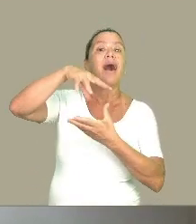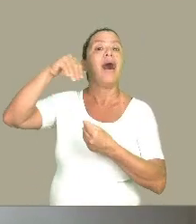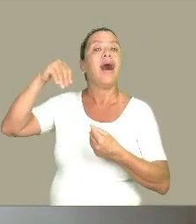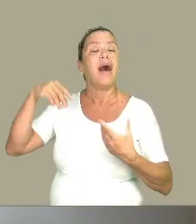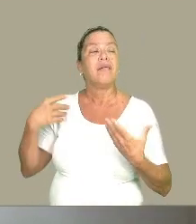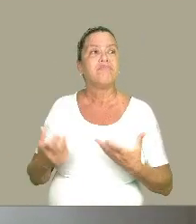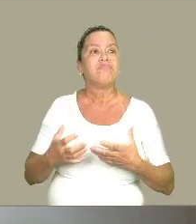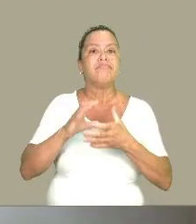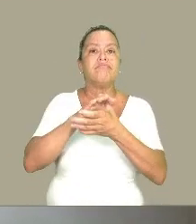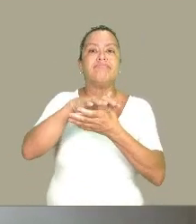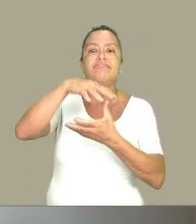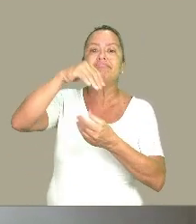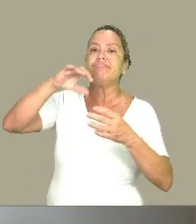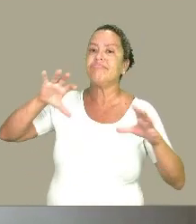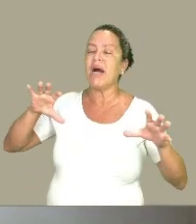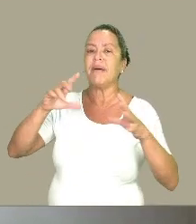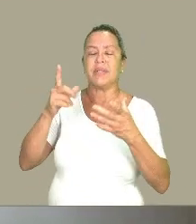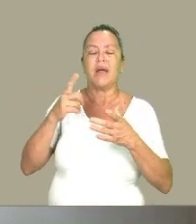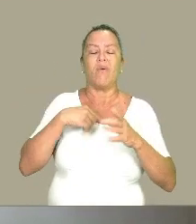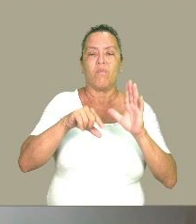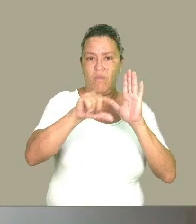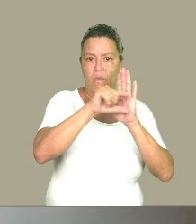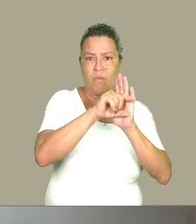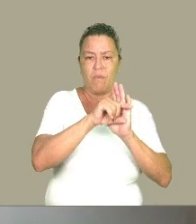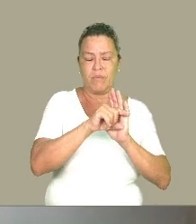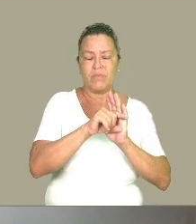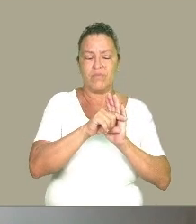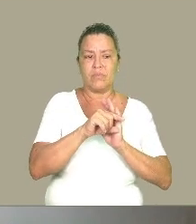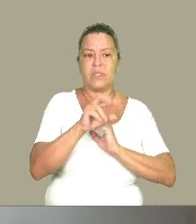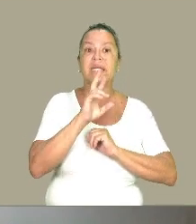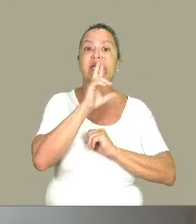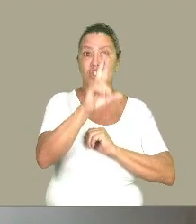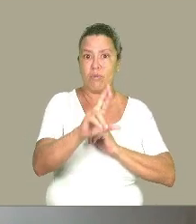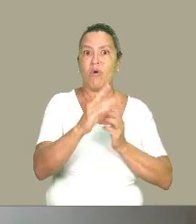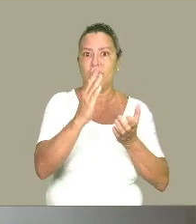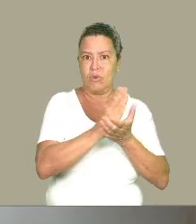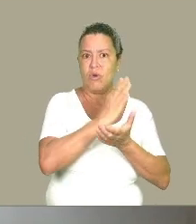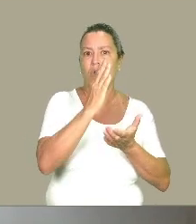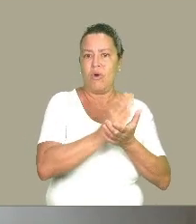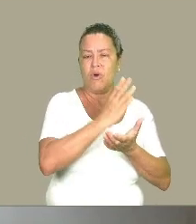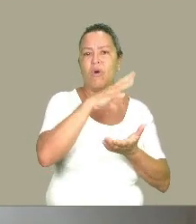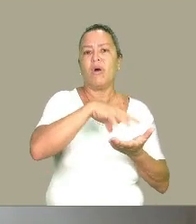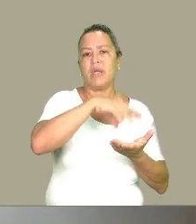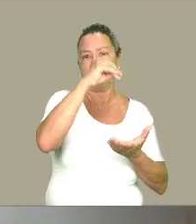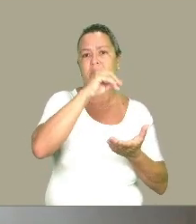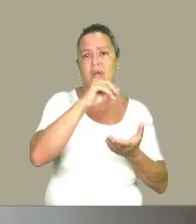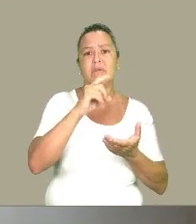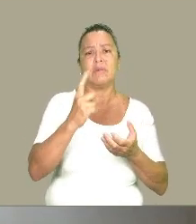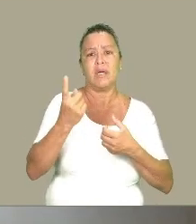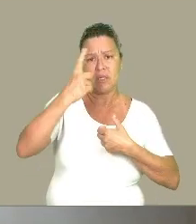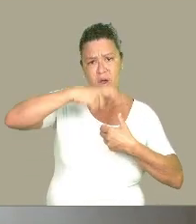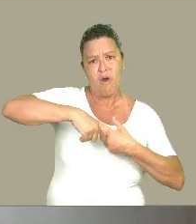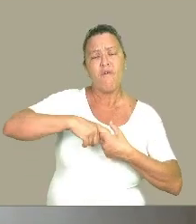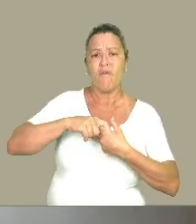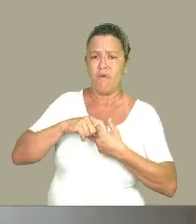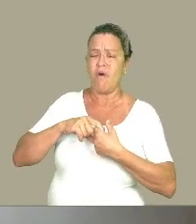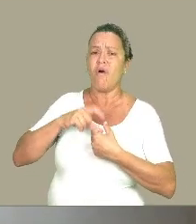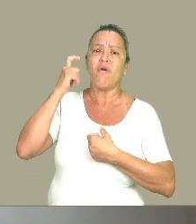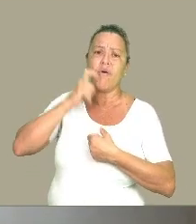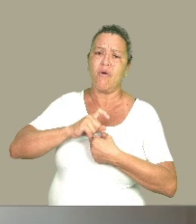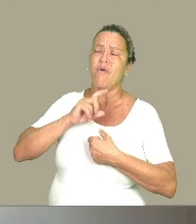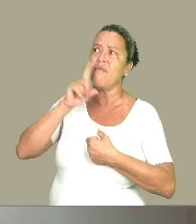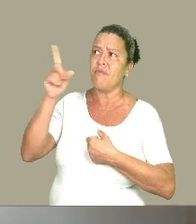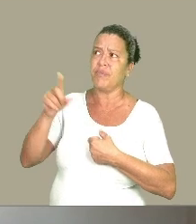peguei um trecho da resposta ali dos espíritos, que eles devolvem a pergunta para o Allan Kardec.